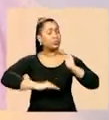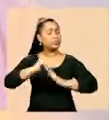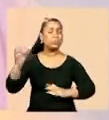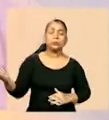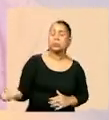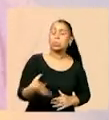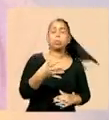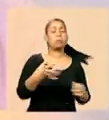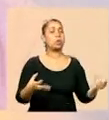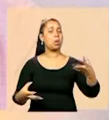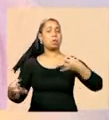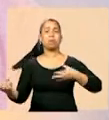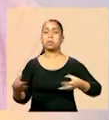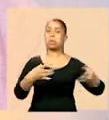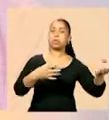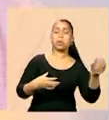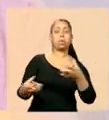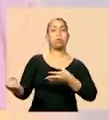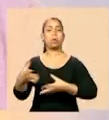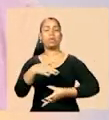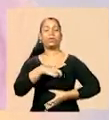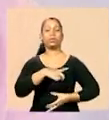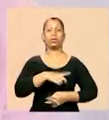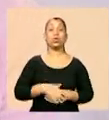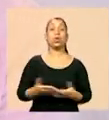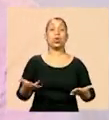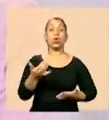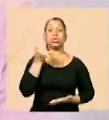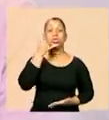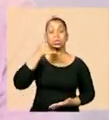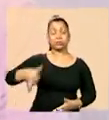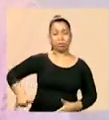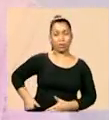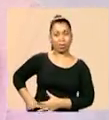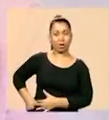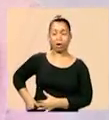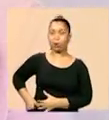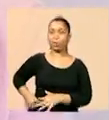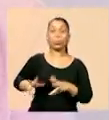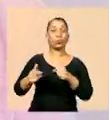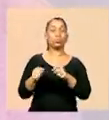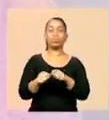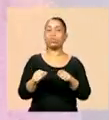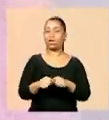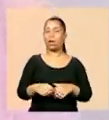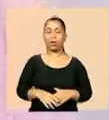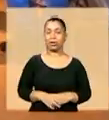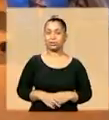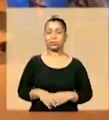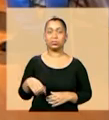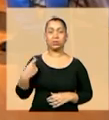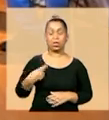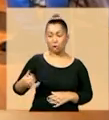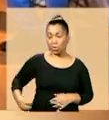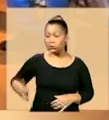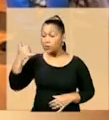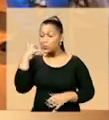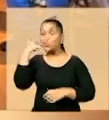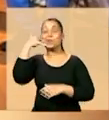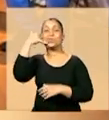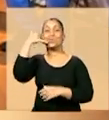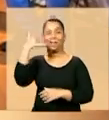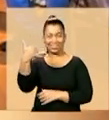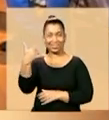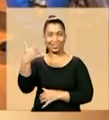Hoje o celular, ele faz tudo, né? Até a gente liga com ele, né? Para outra pessoa. A gente até